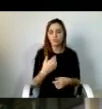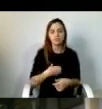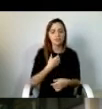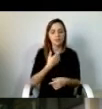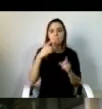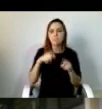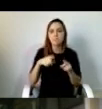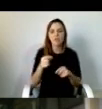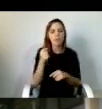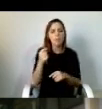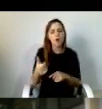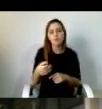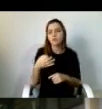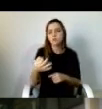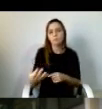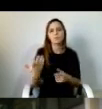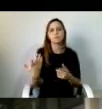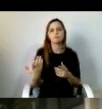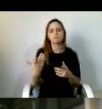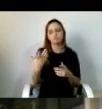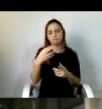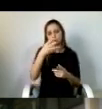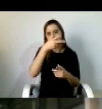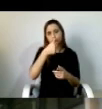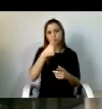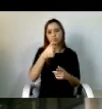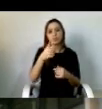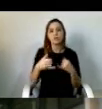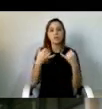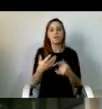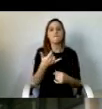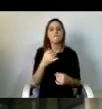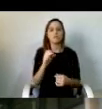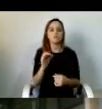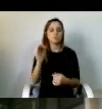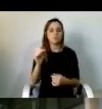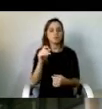deprimidos. E 20% sentiu-se muitas vezes ou quase sempre só.